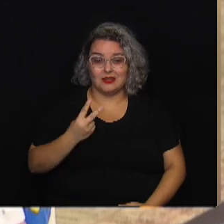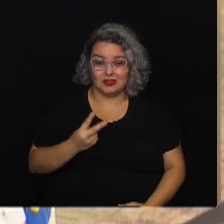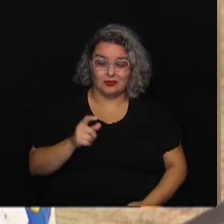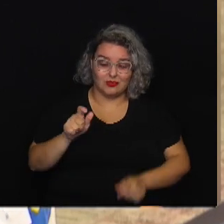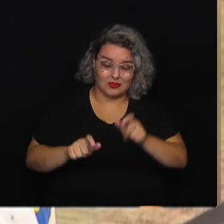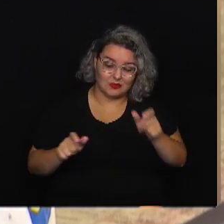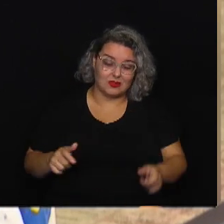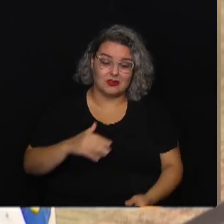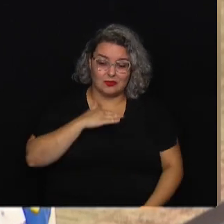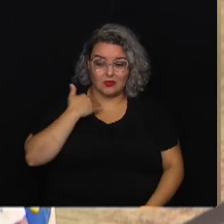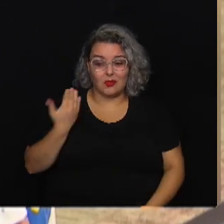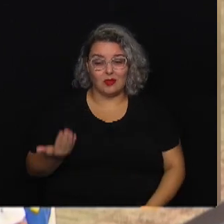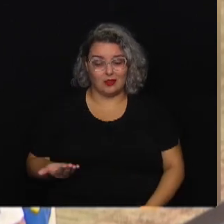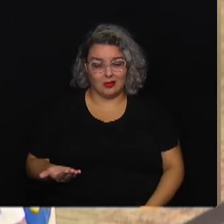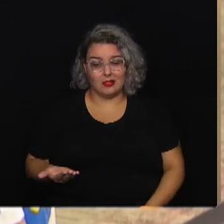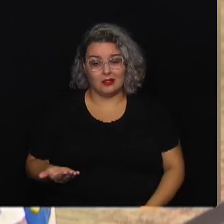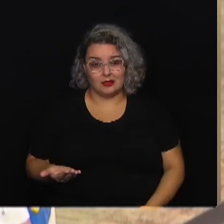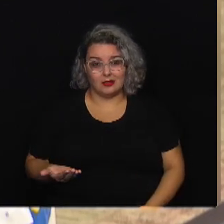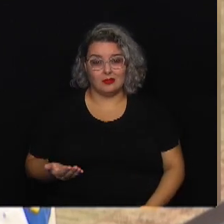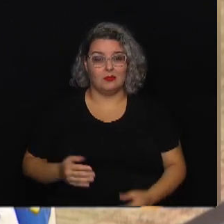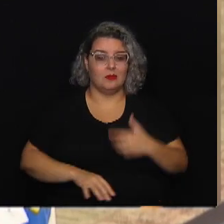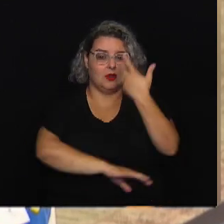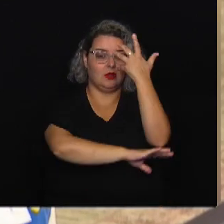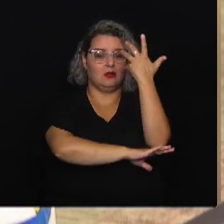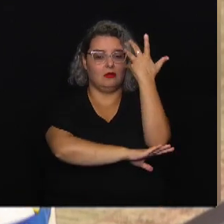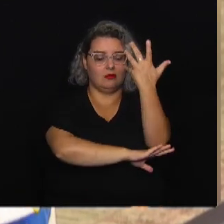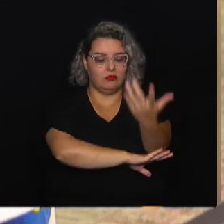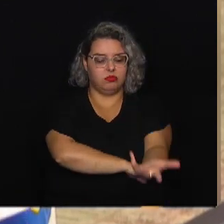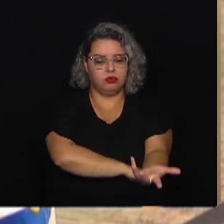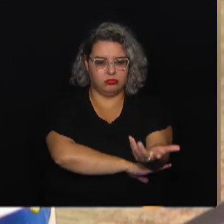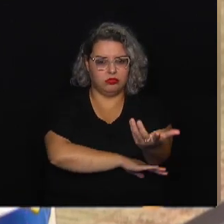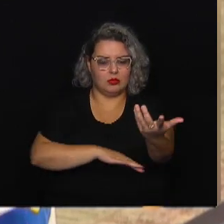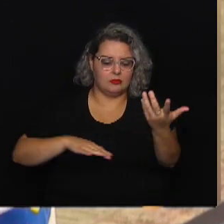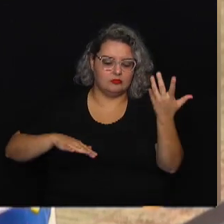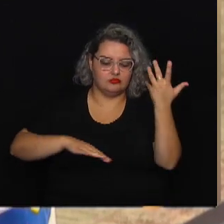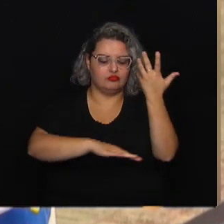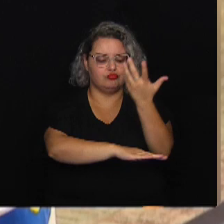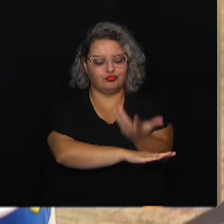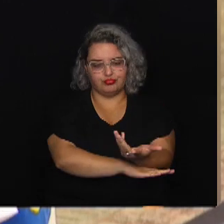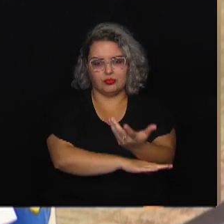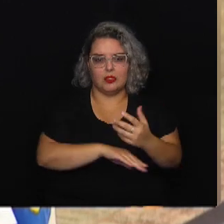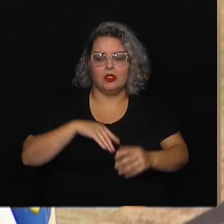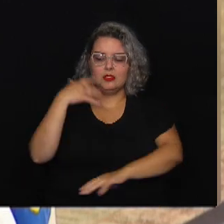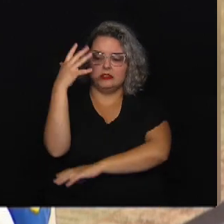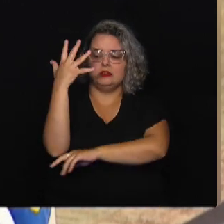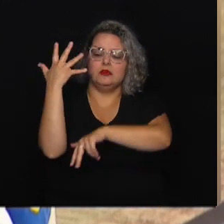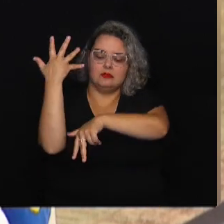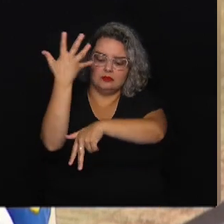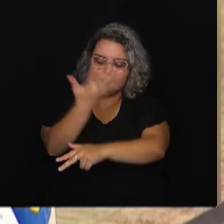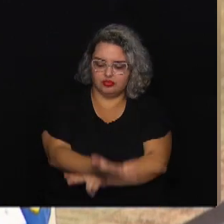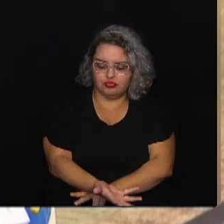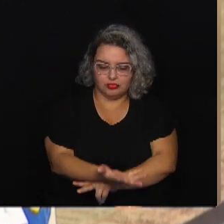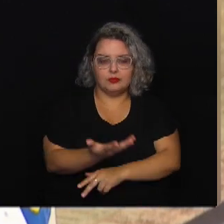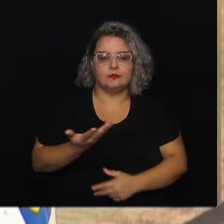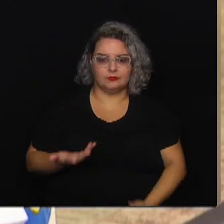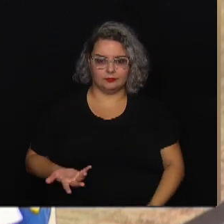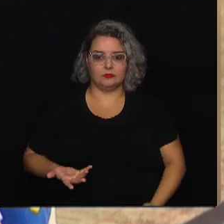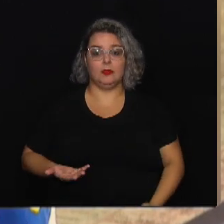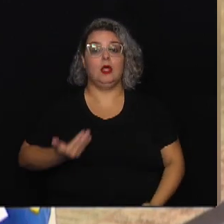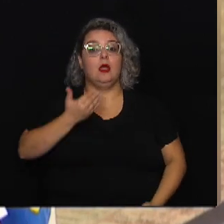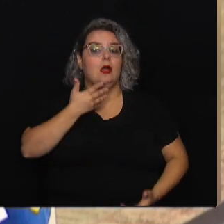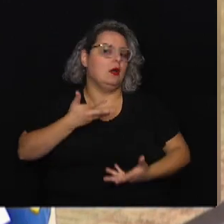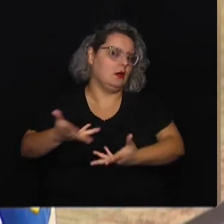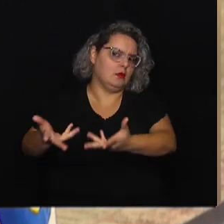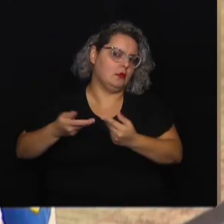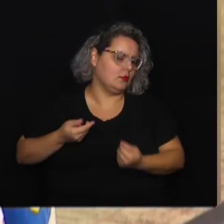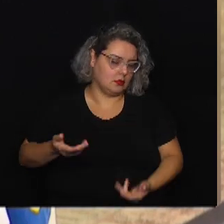foram ceifadas por queda de árvore na nossa cidade. Então nós convidamos o secretário para ele dar uns esclarecimentos e